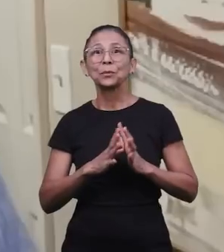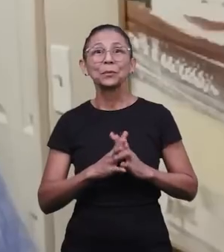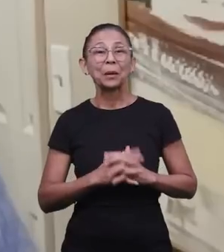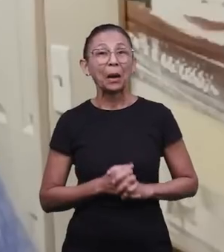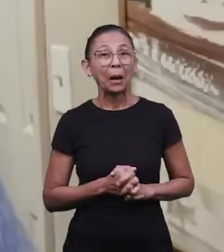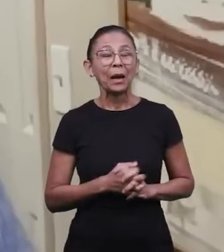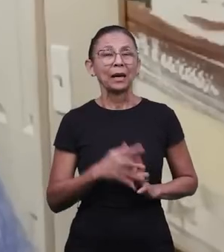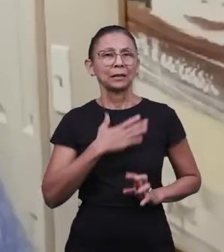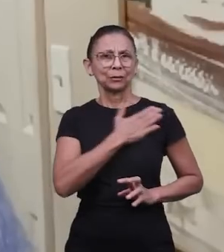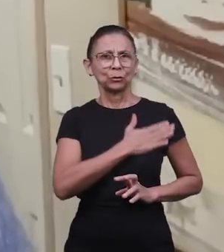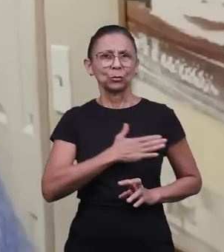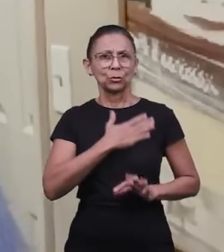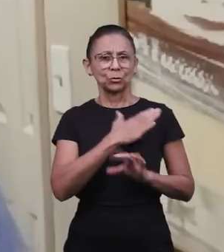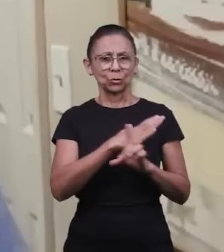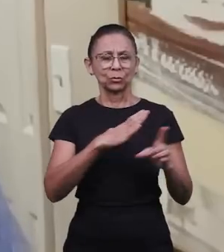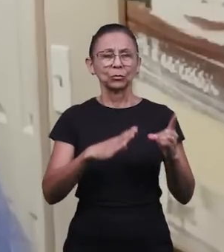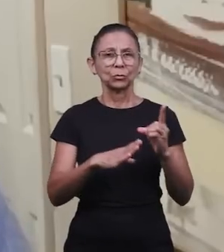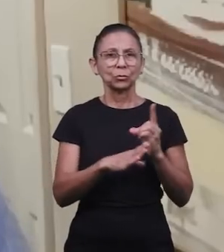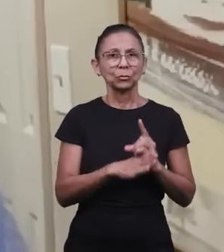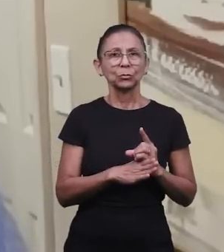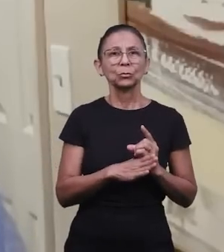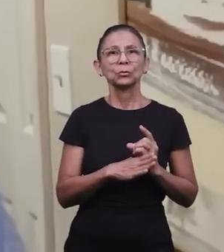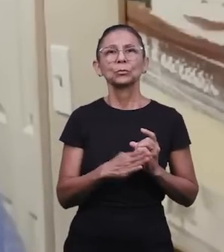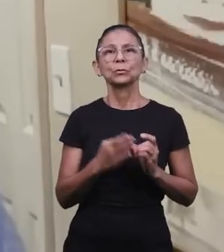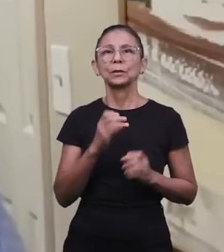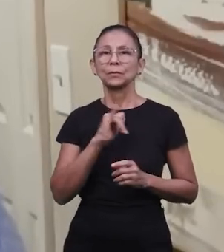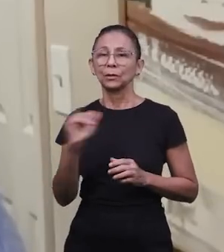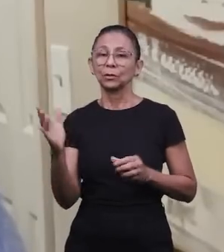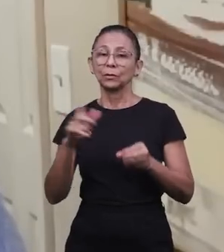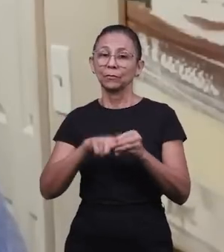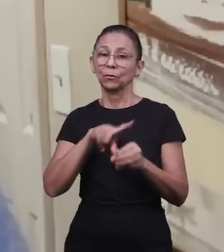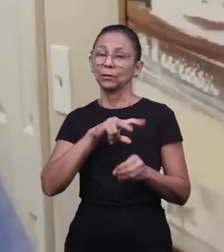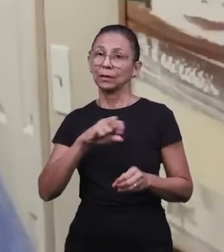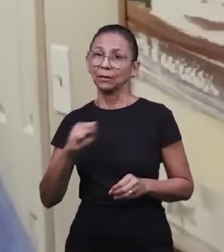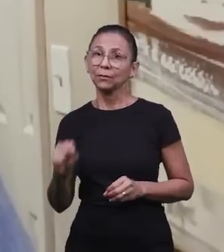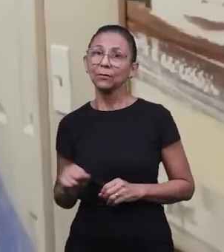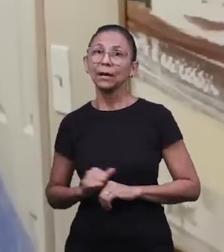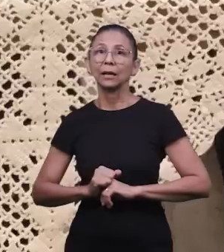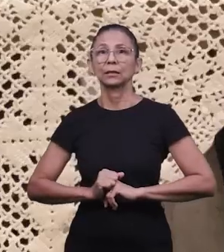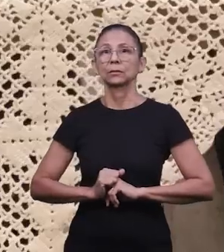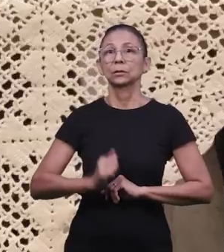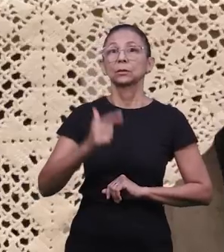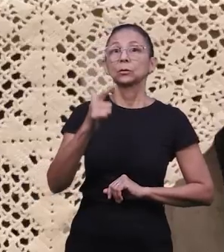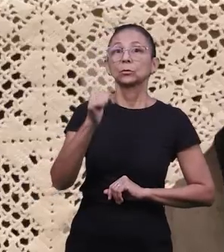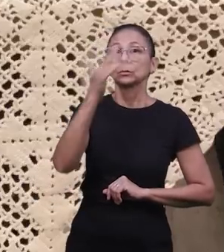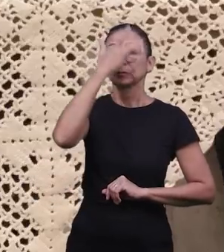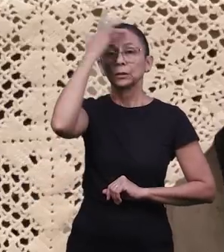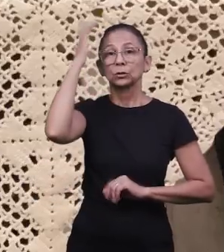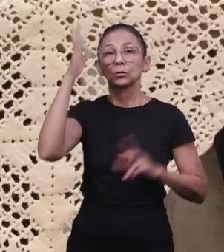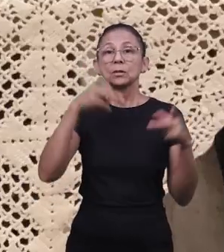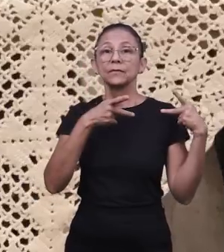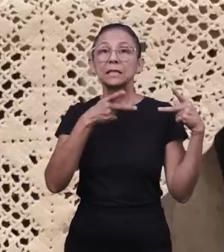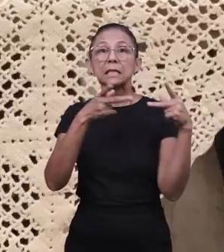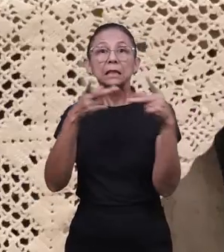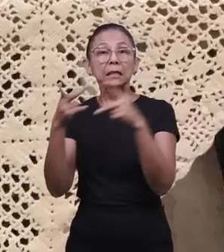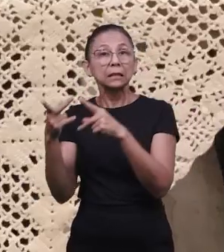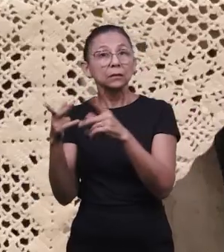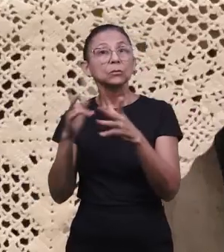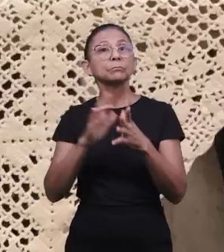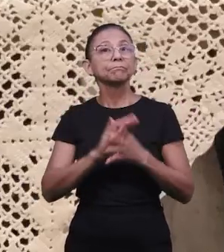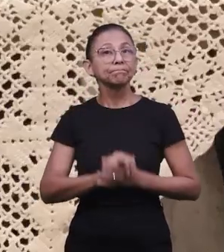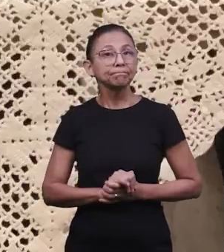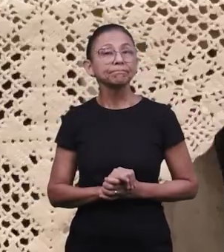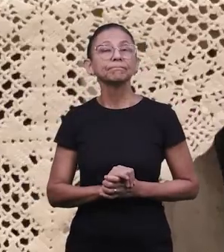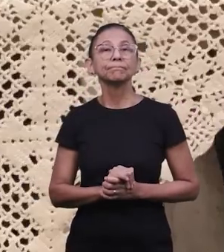ungido Renato Rotti nos contou que o trabalho iniciou faz 2 meses com uma só família e já são 12 o número de participantes dos cultos